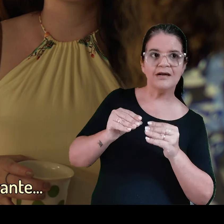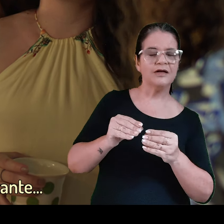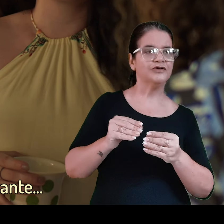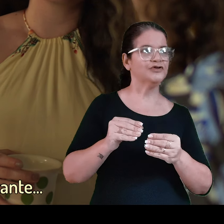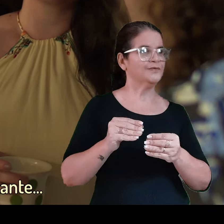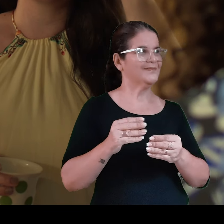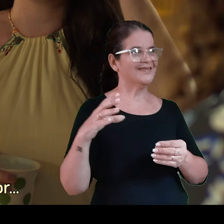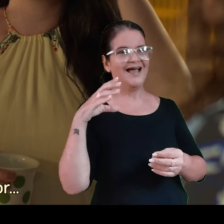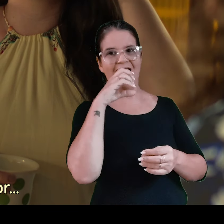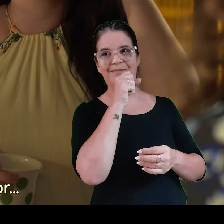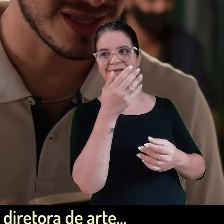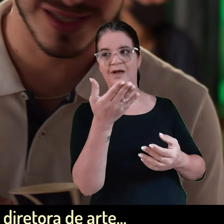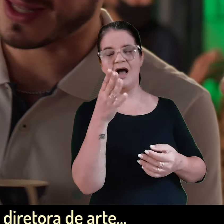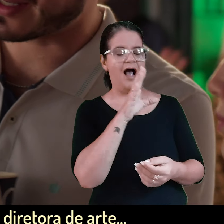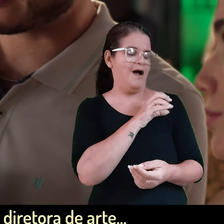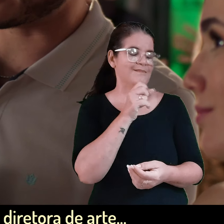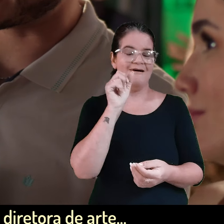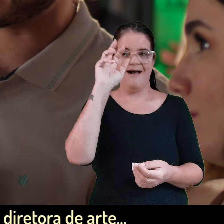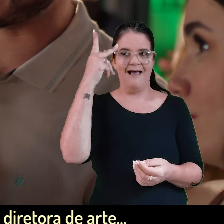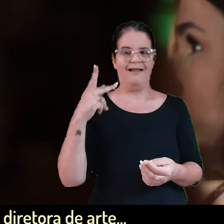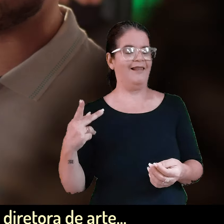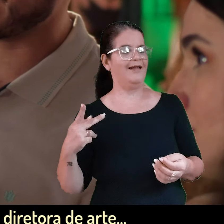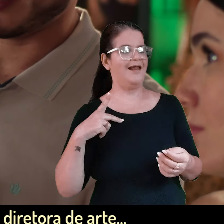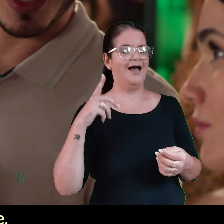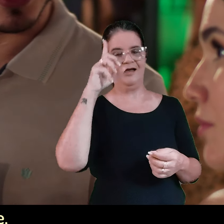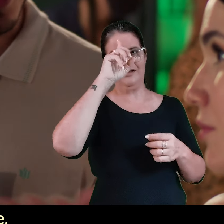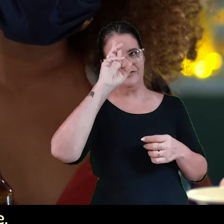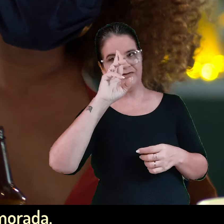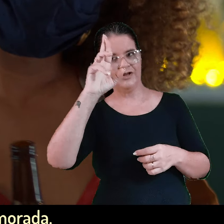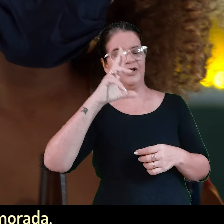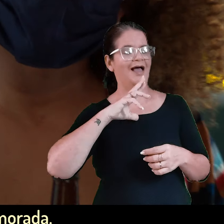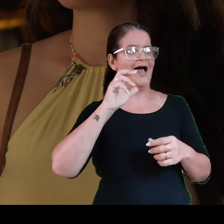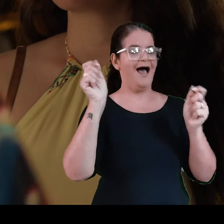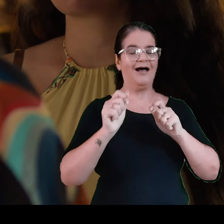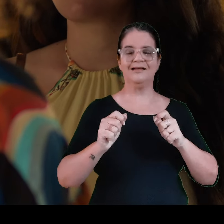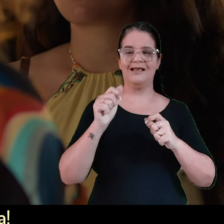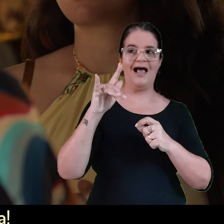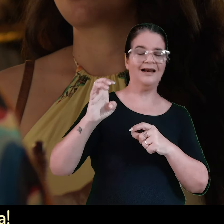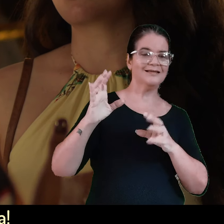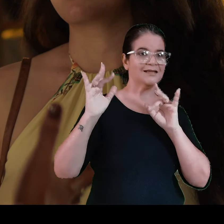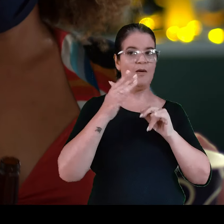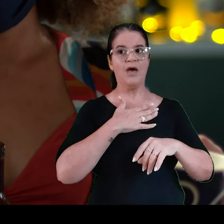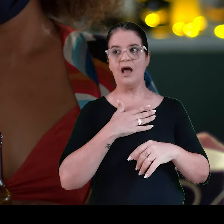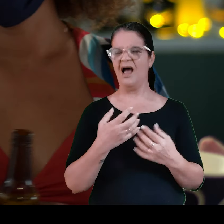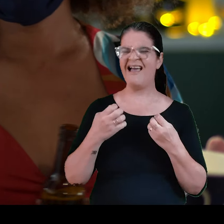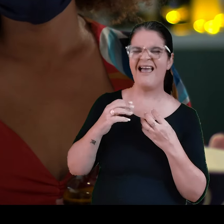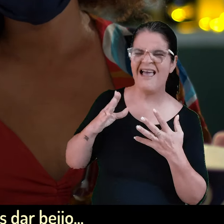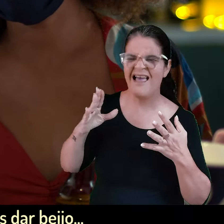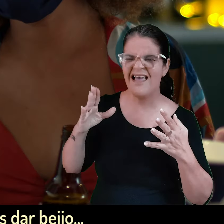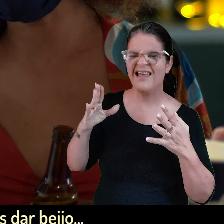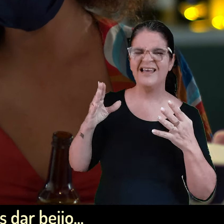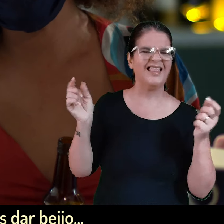no estante. Amor, essa é a Helena, nossa diretora de arte. Alice, minha namorada. Helena se aproxima. Eita. Hesita.